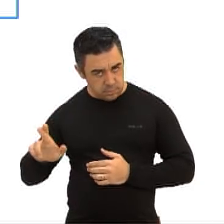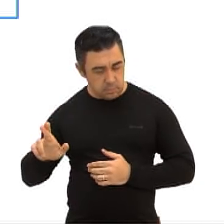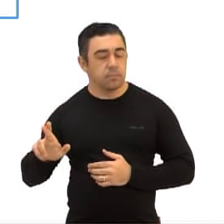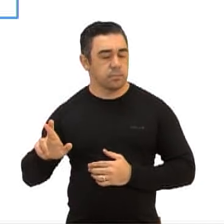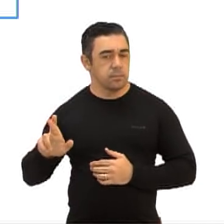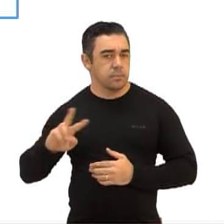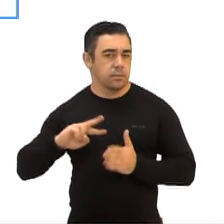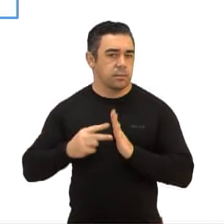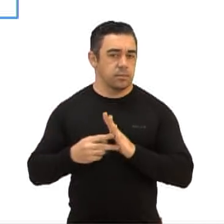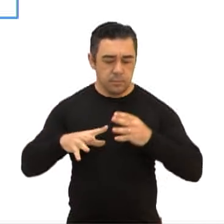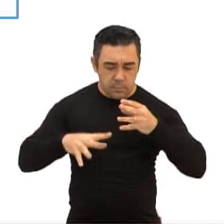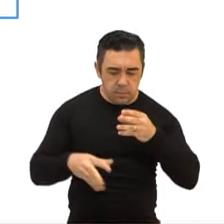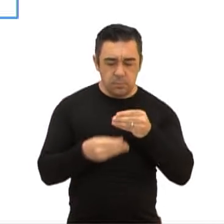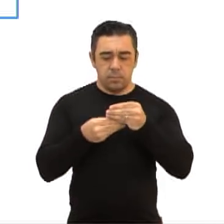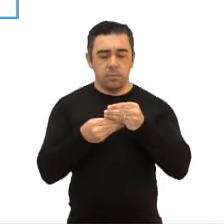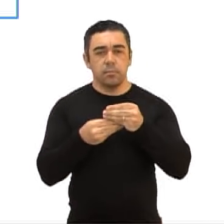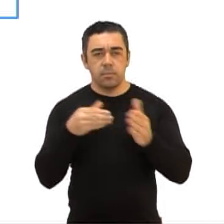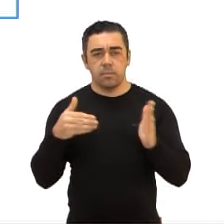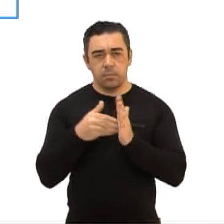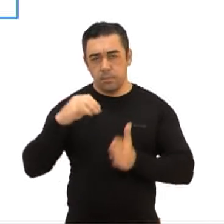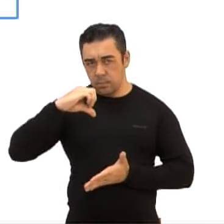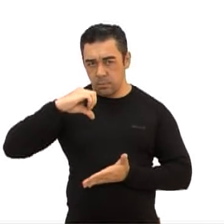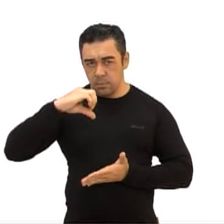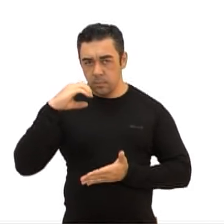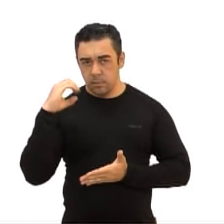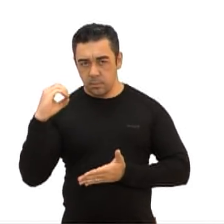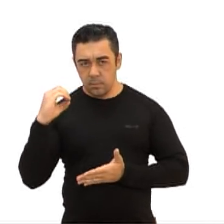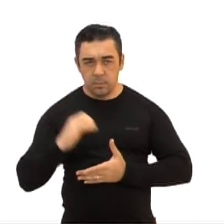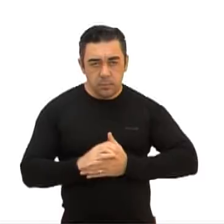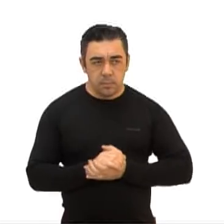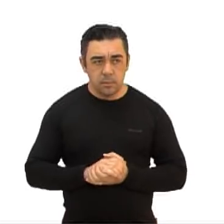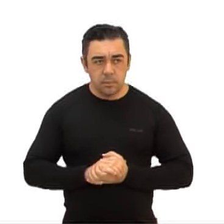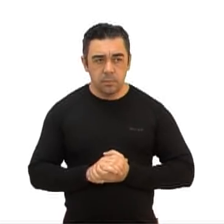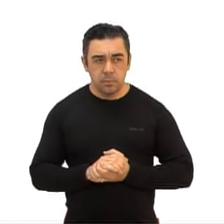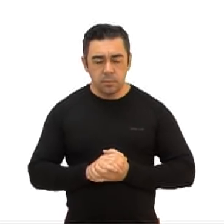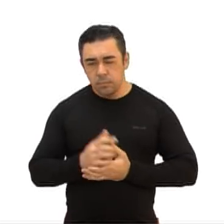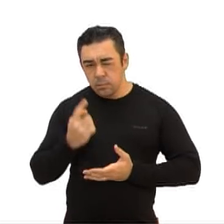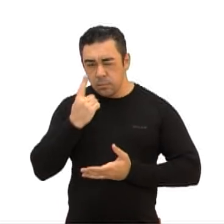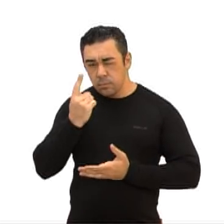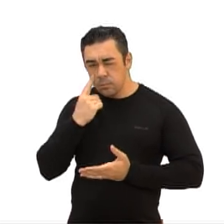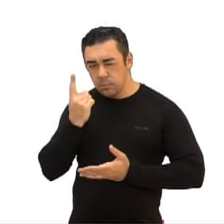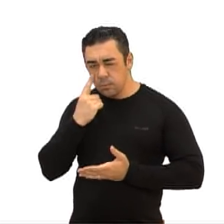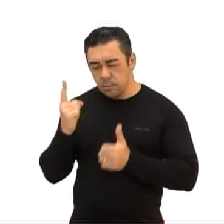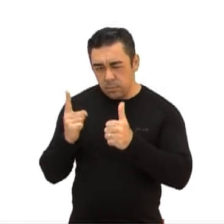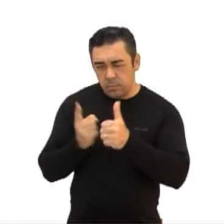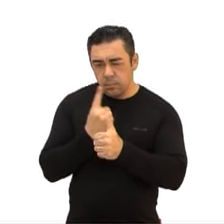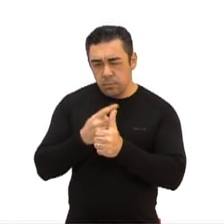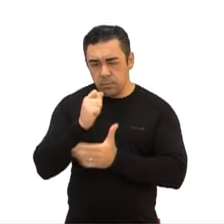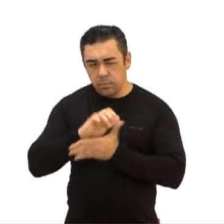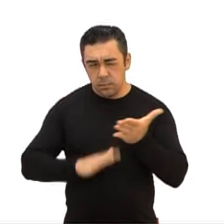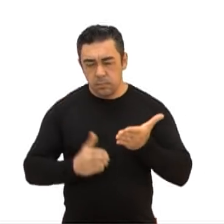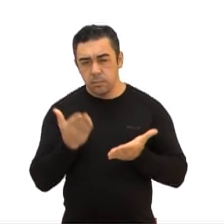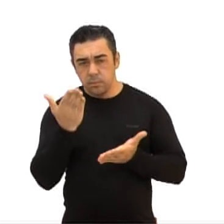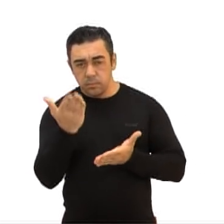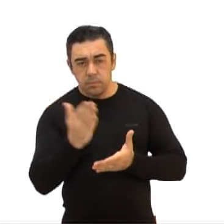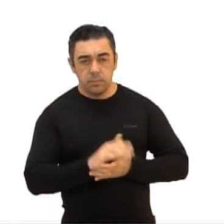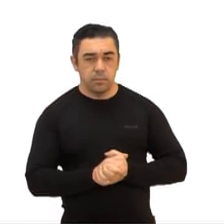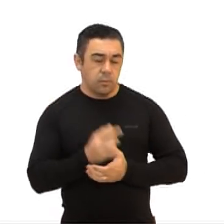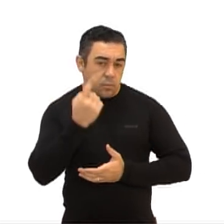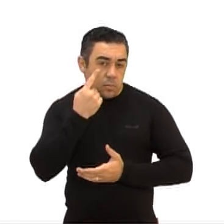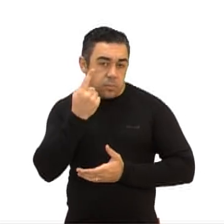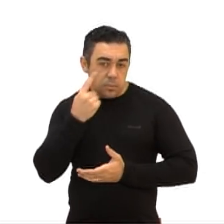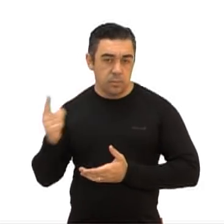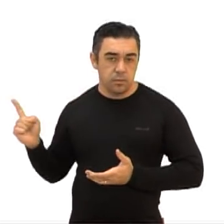complementares, ângulos de 90 graus, beleza? Vamos fazer o primeiro exercício aqui.